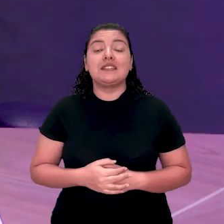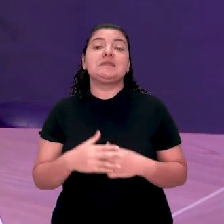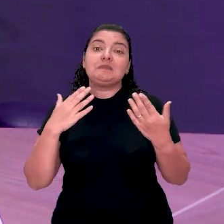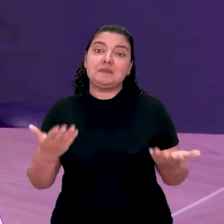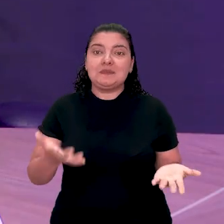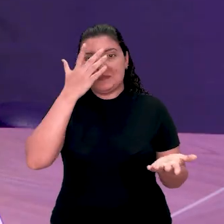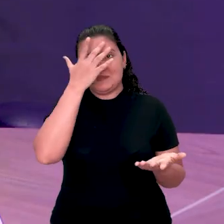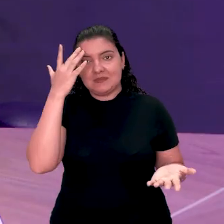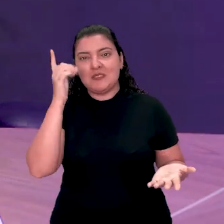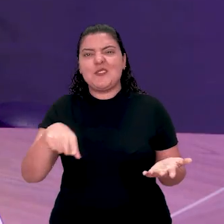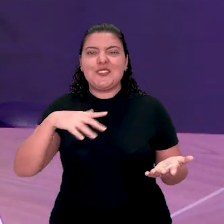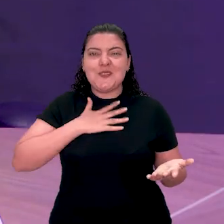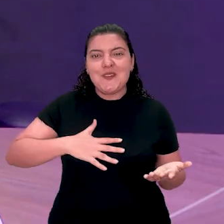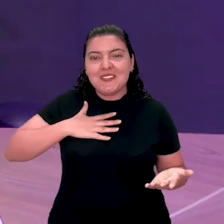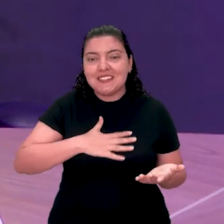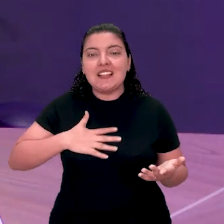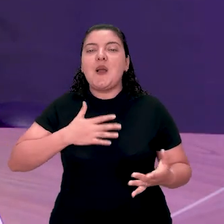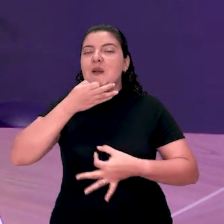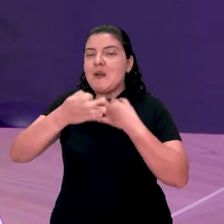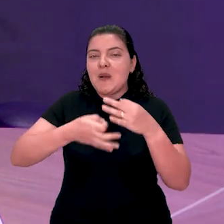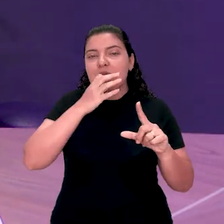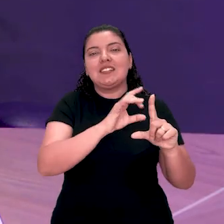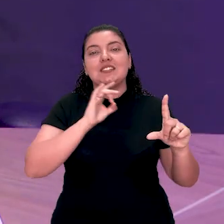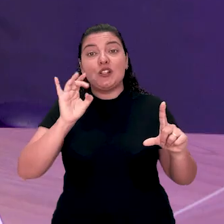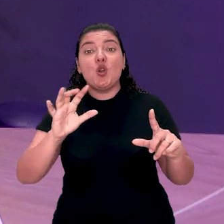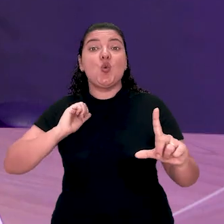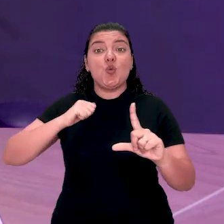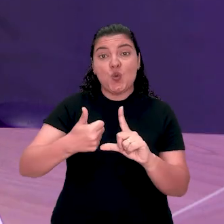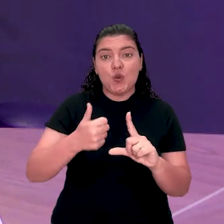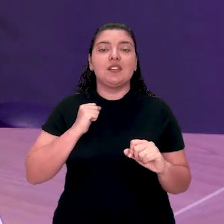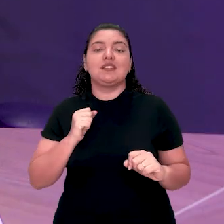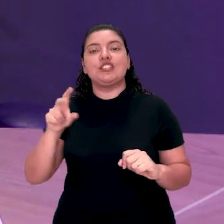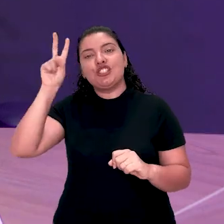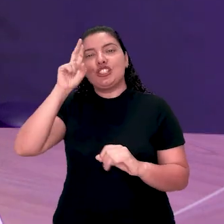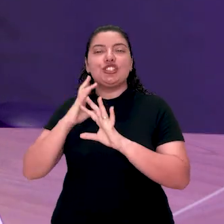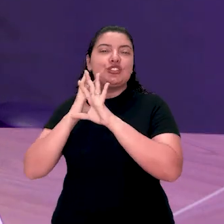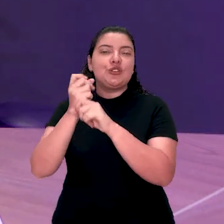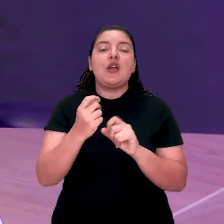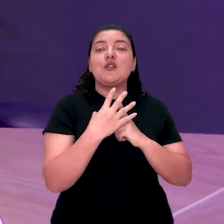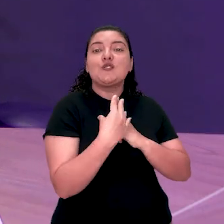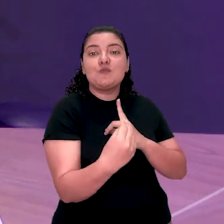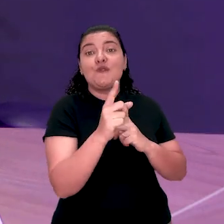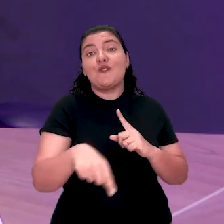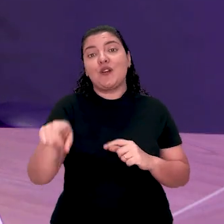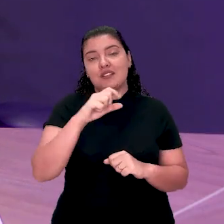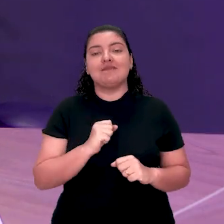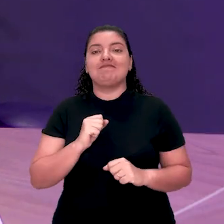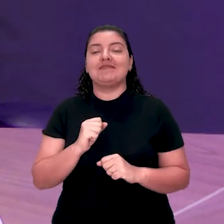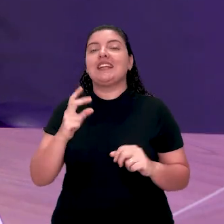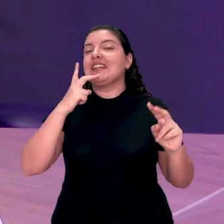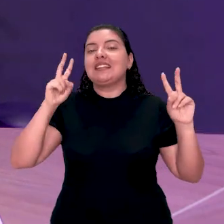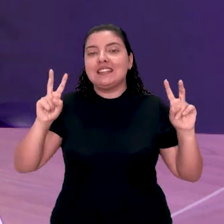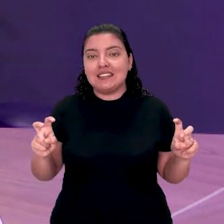isso, pessoal. Se vocês gostaram, comentem, compartilhem, curtam. É uma história inspiradora e a gente está